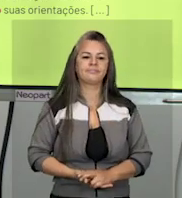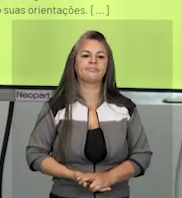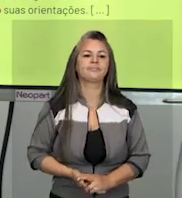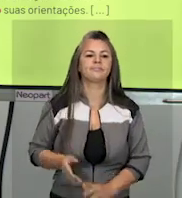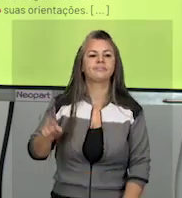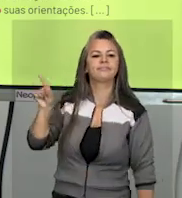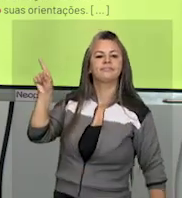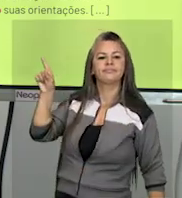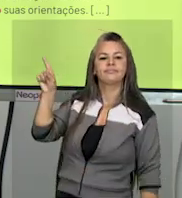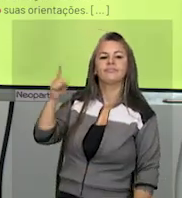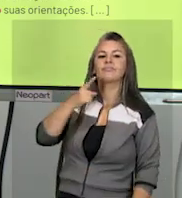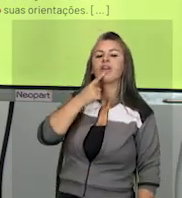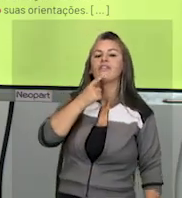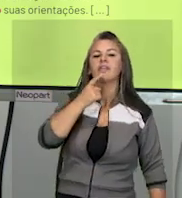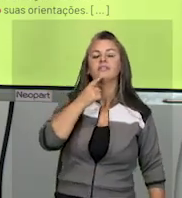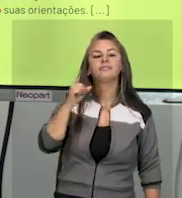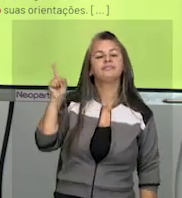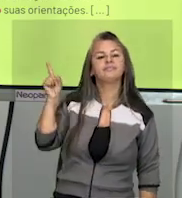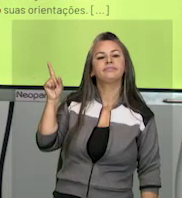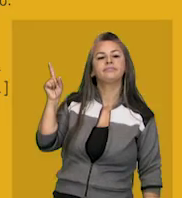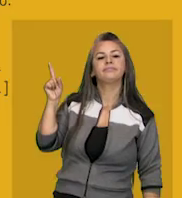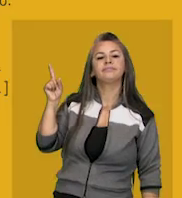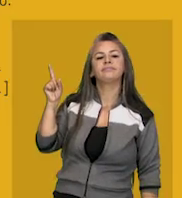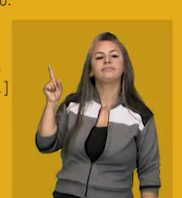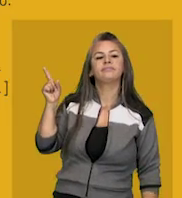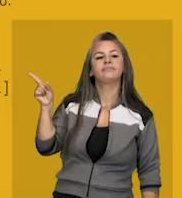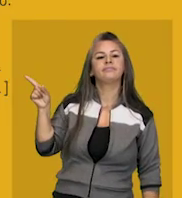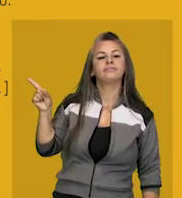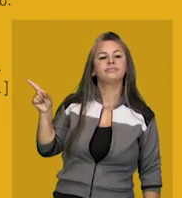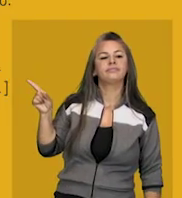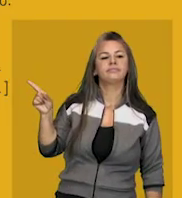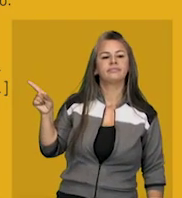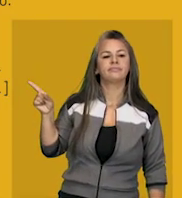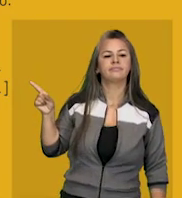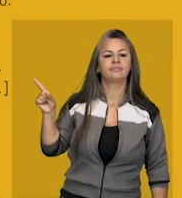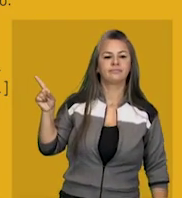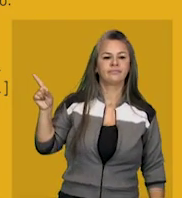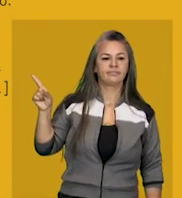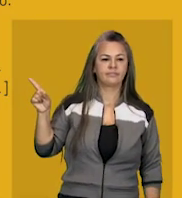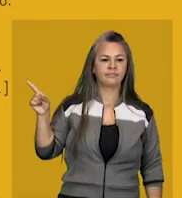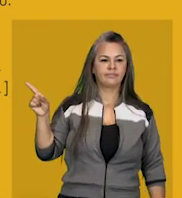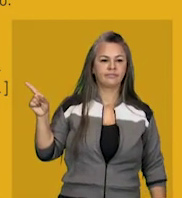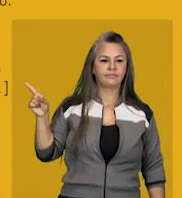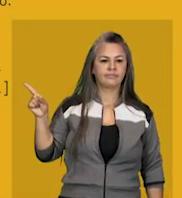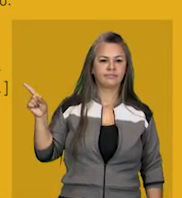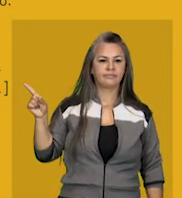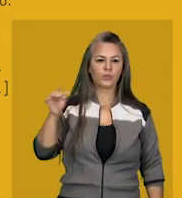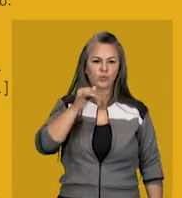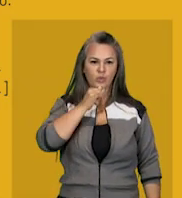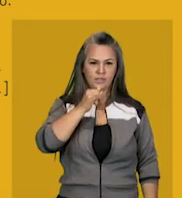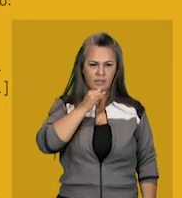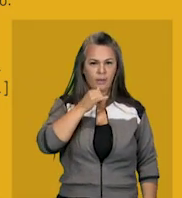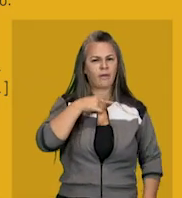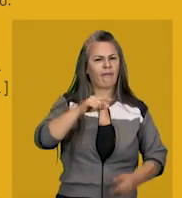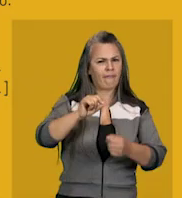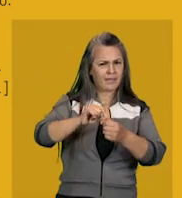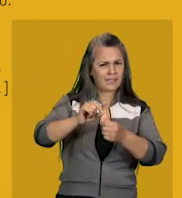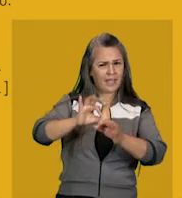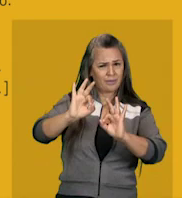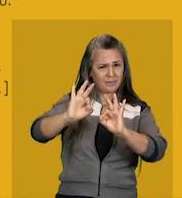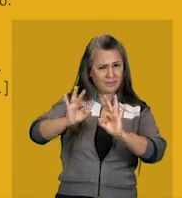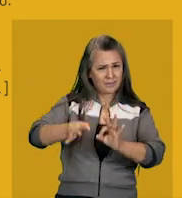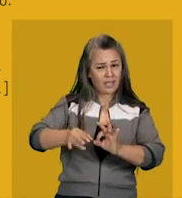conformativas, o meu fala conforme. Conforme, segundo, como. Olha o exemplo. Fizemos tudo segundo